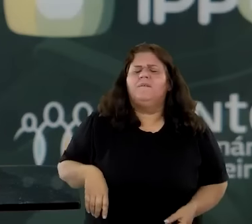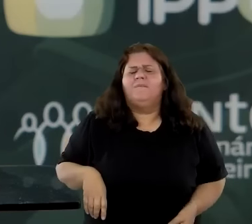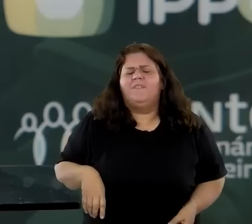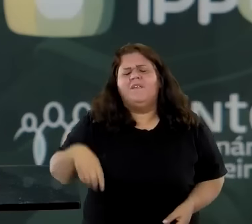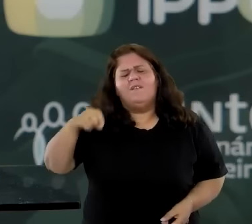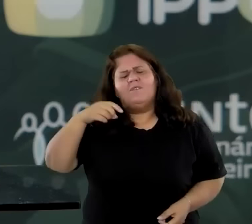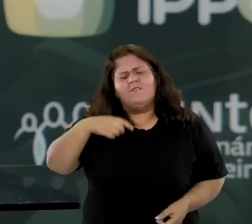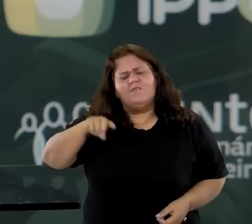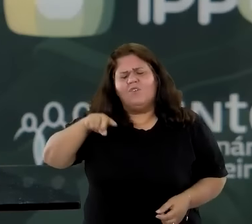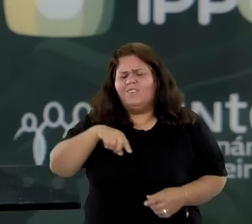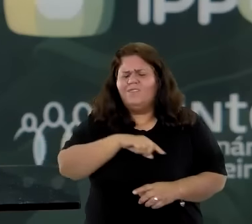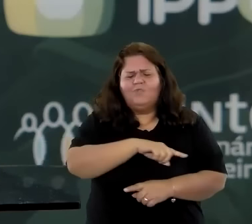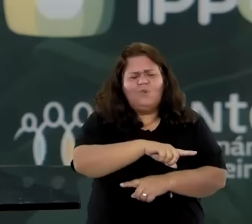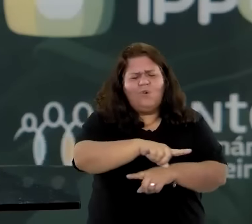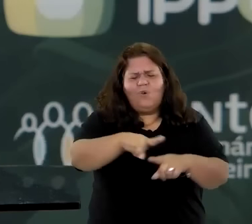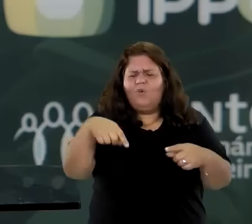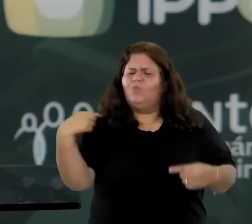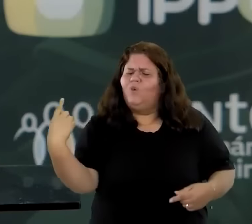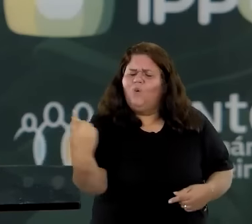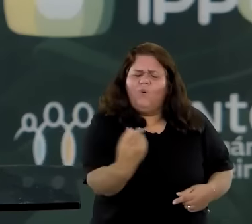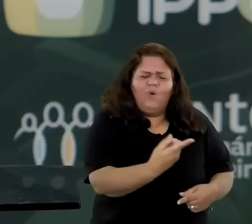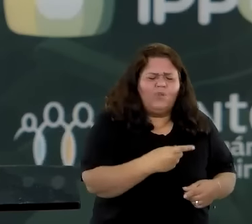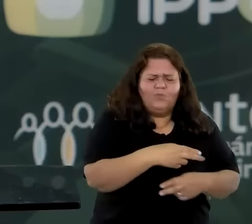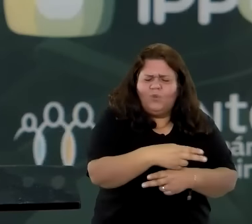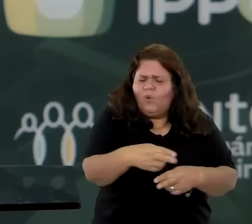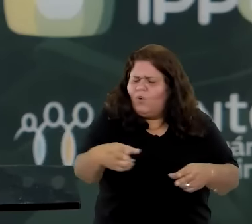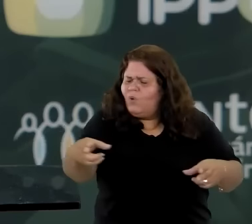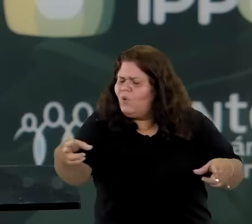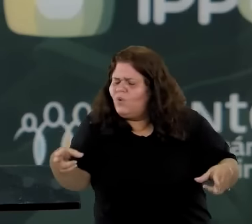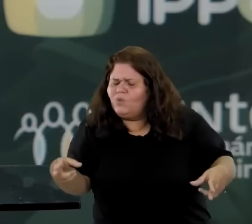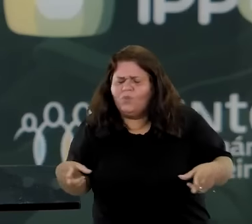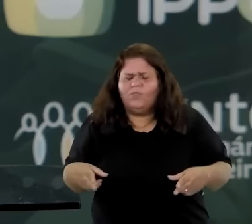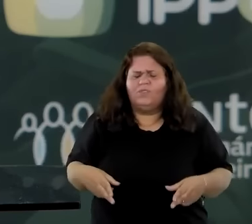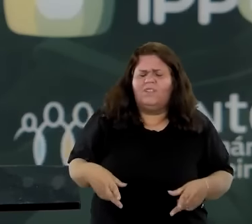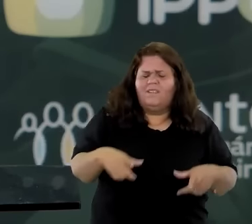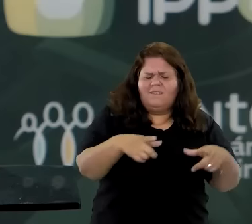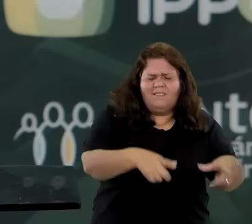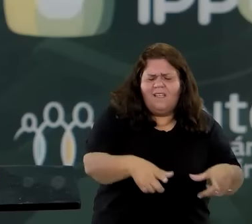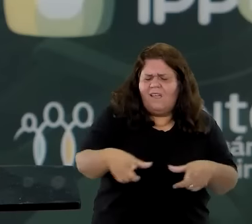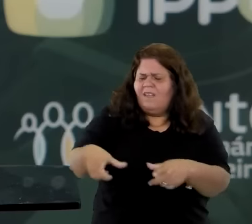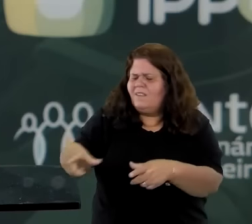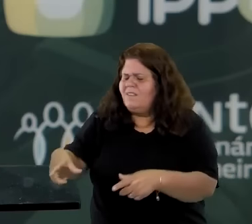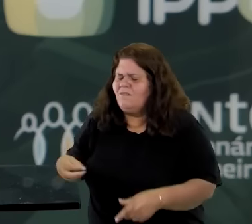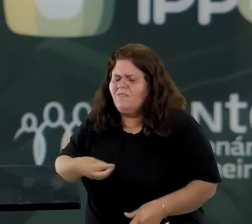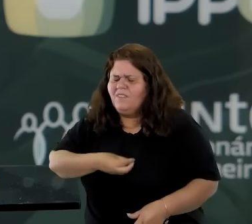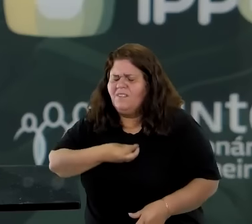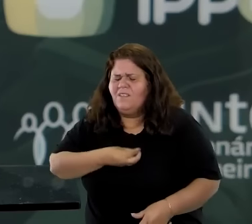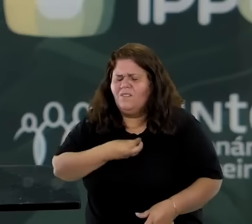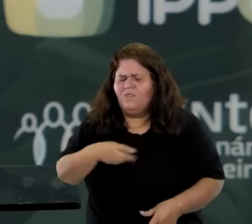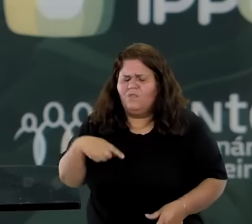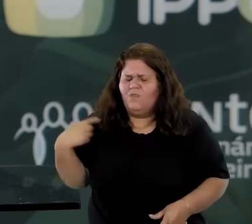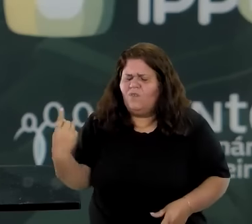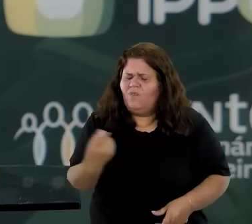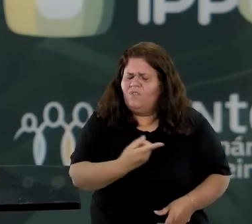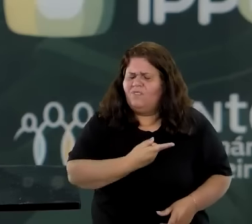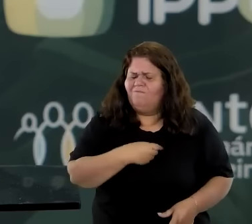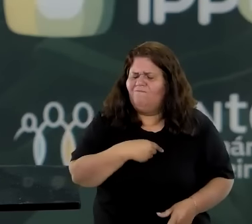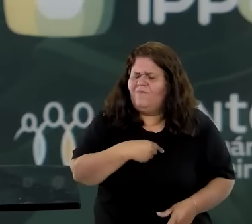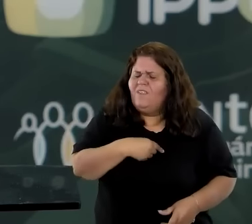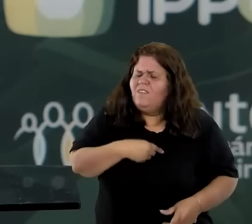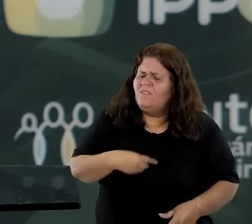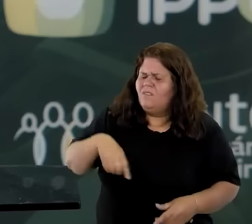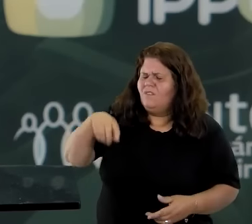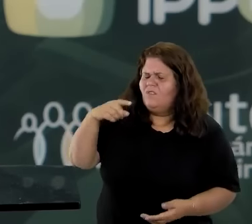nas diversas áreas e frentes da nossa vida. Nós te agradecemos porque em Jesus Cristo se cumpriu